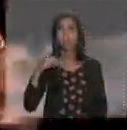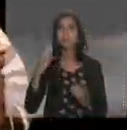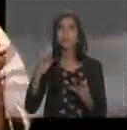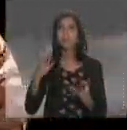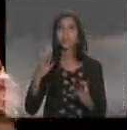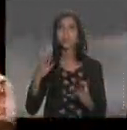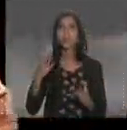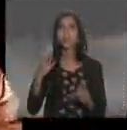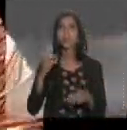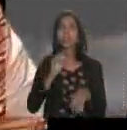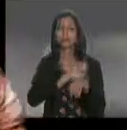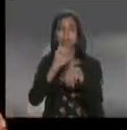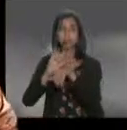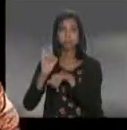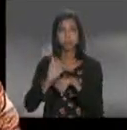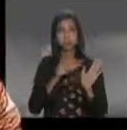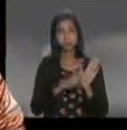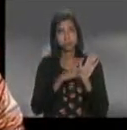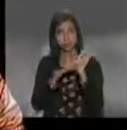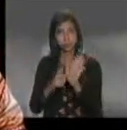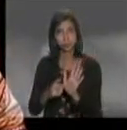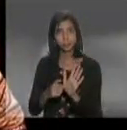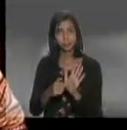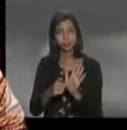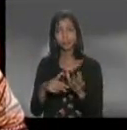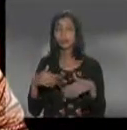para fazer uma exposição.